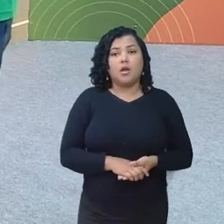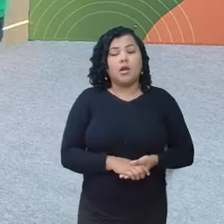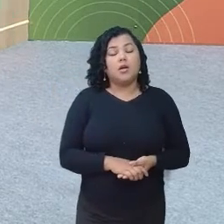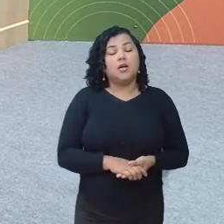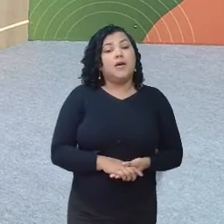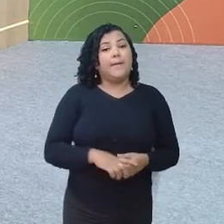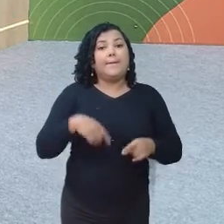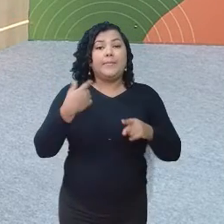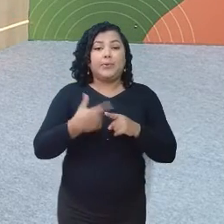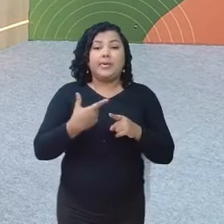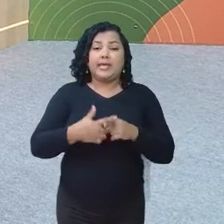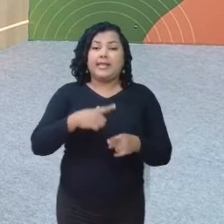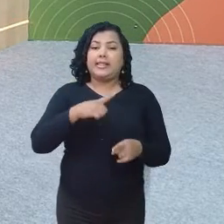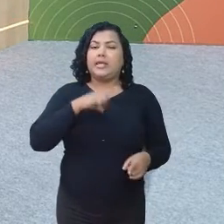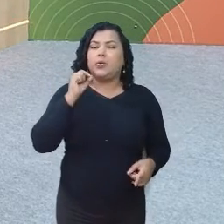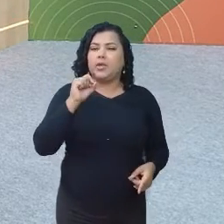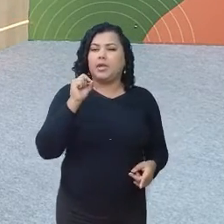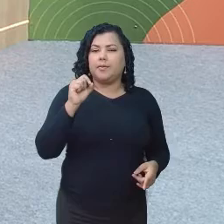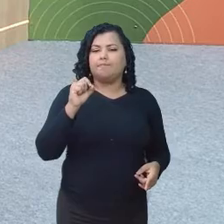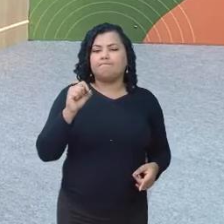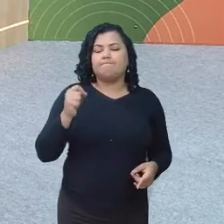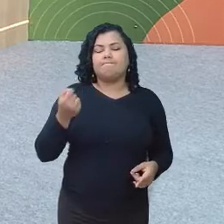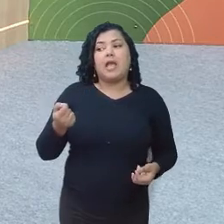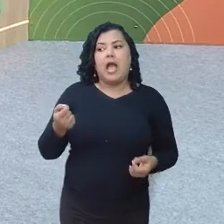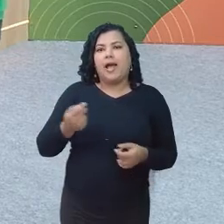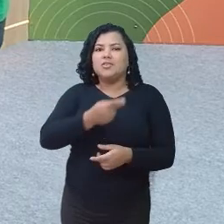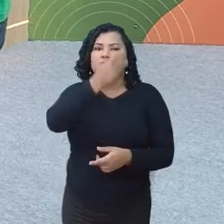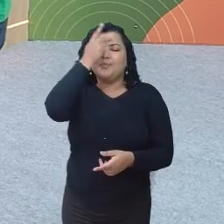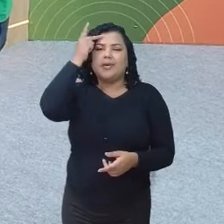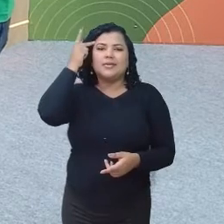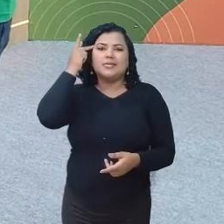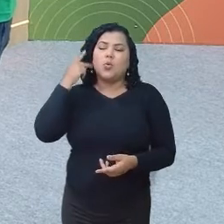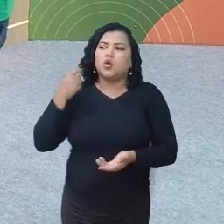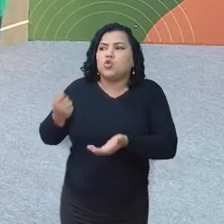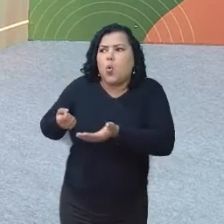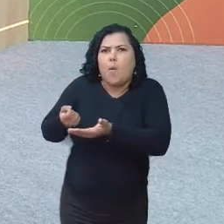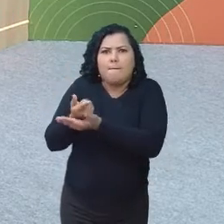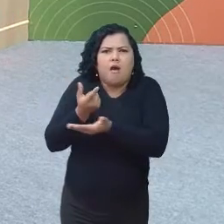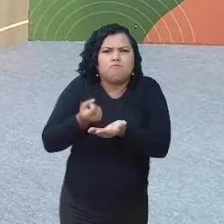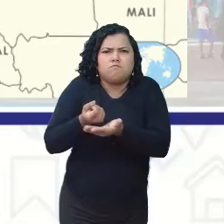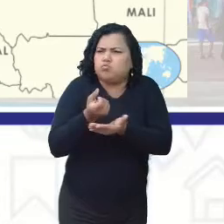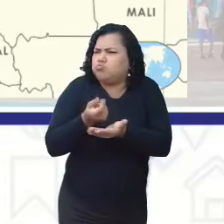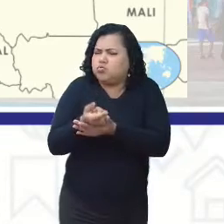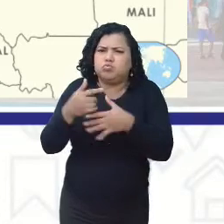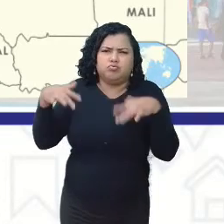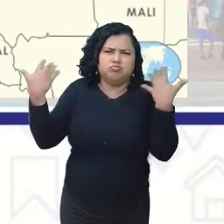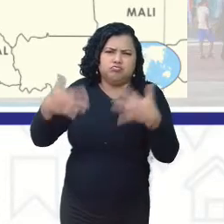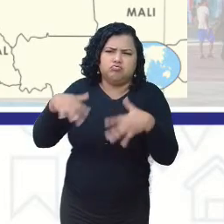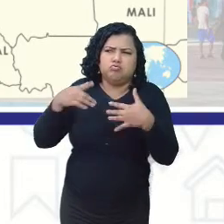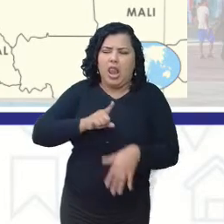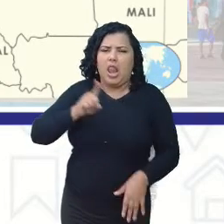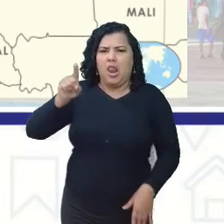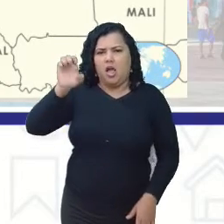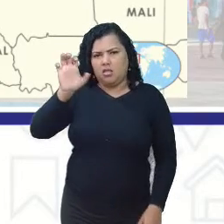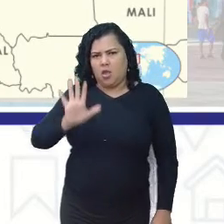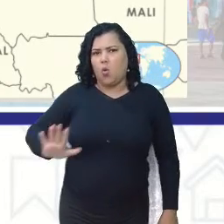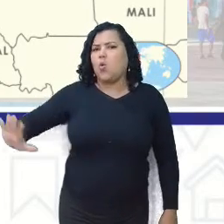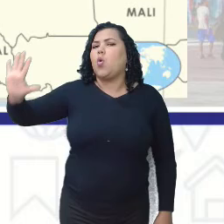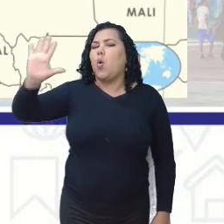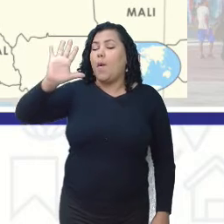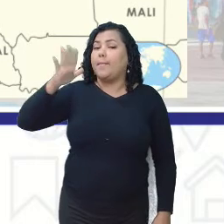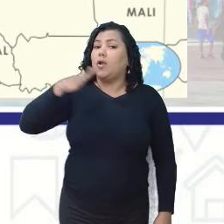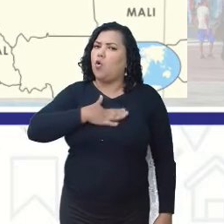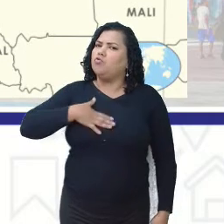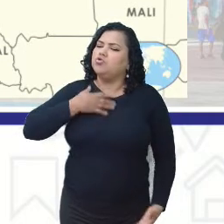Porque existia um grande mercado consumidor na Europa, né? Um grande mercado consumidor na Europa, e